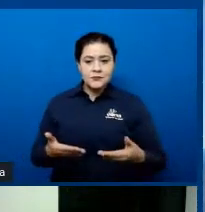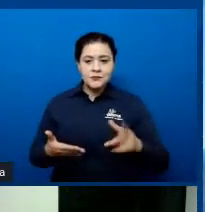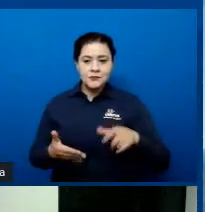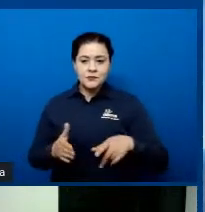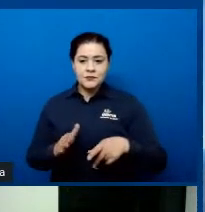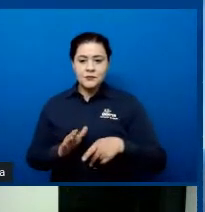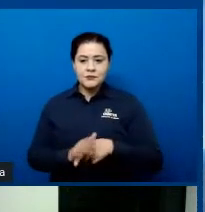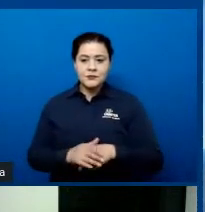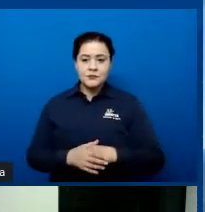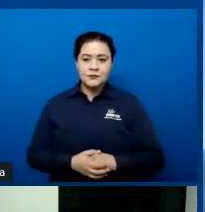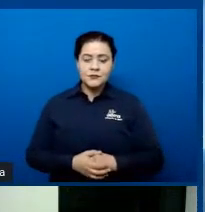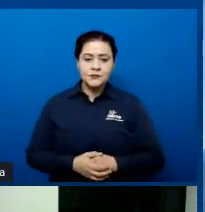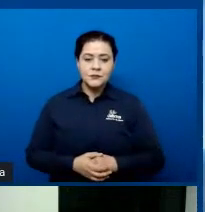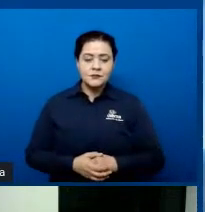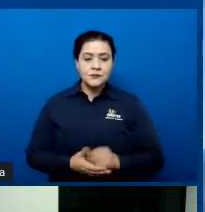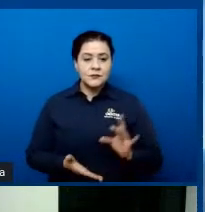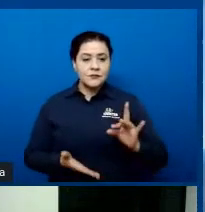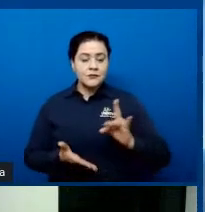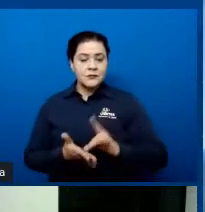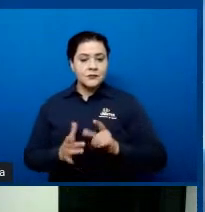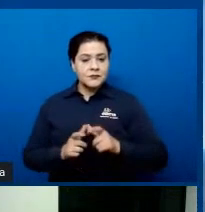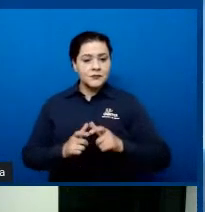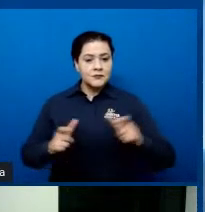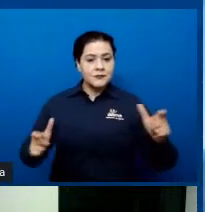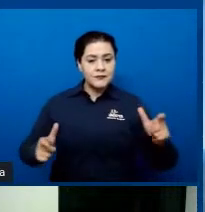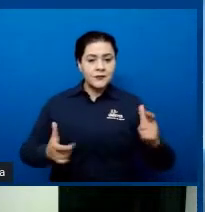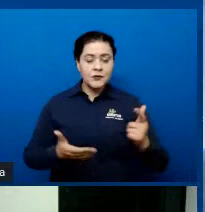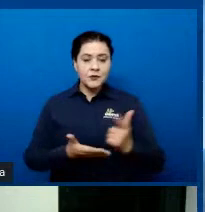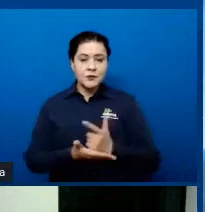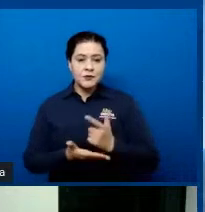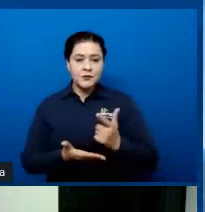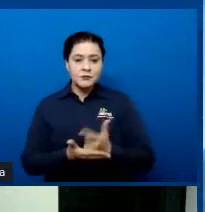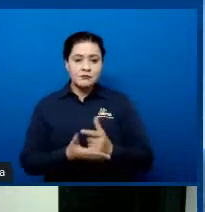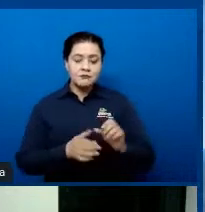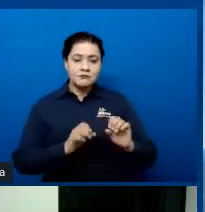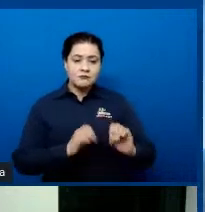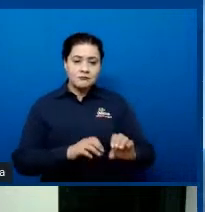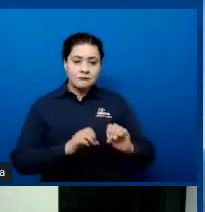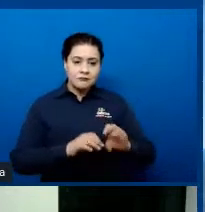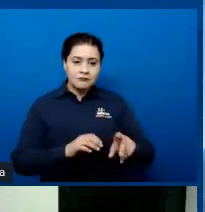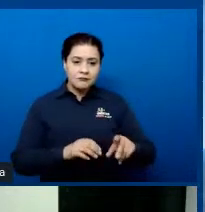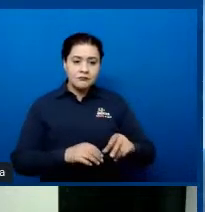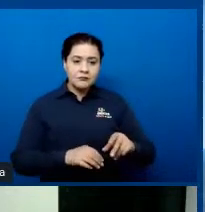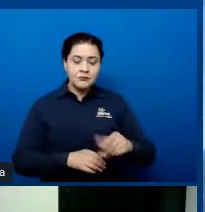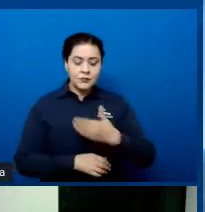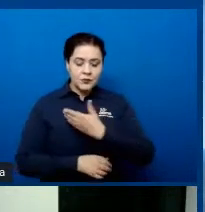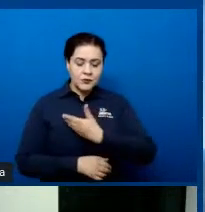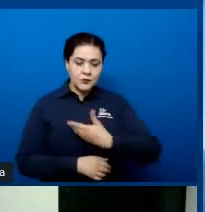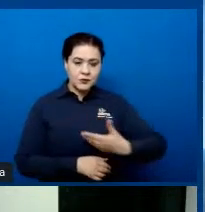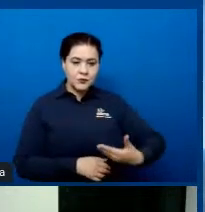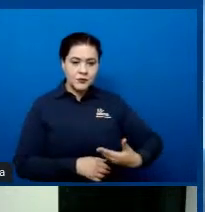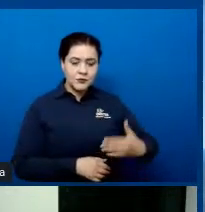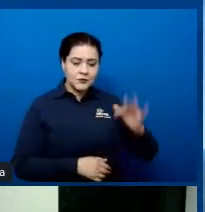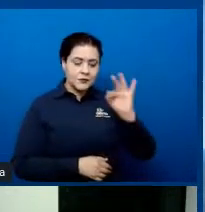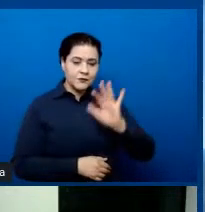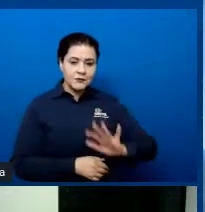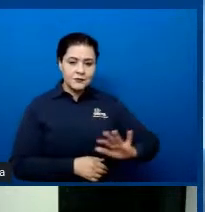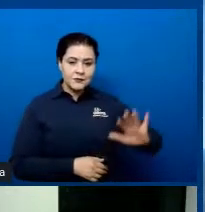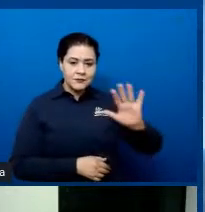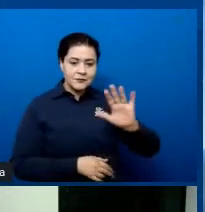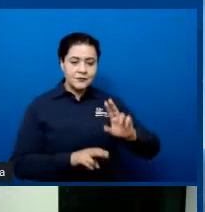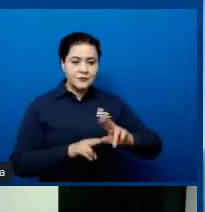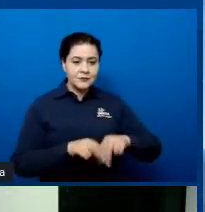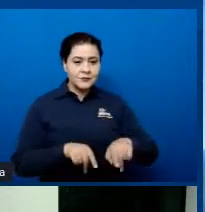de realidade aumentada para os livros de educação do ensino público do governo federal.